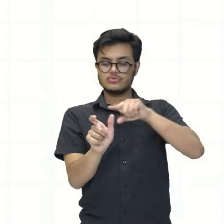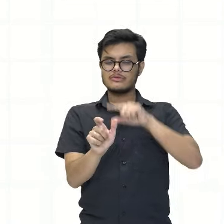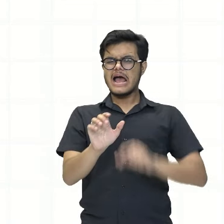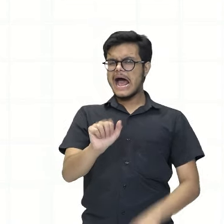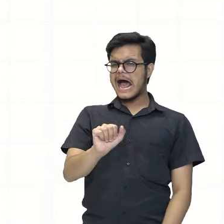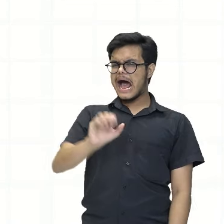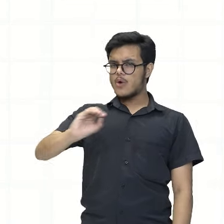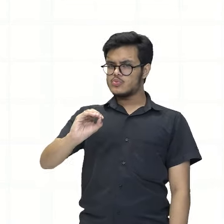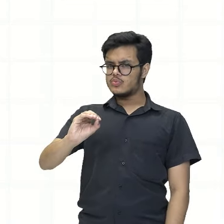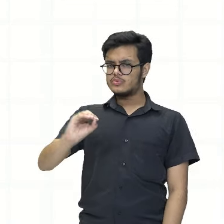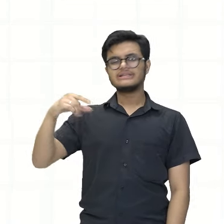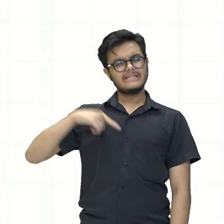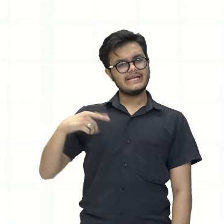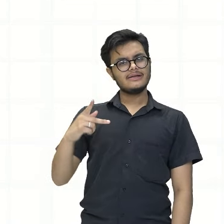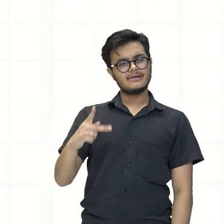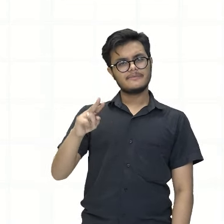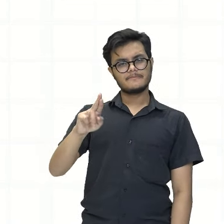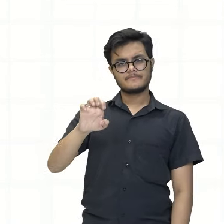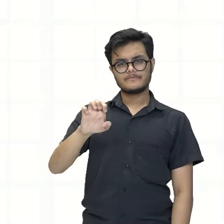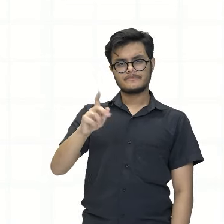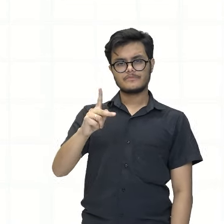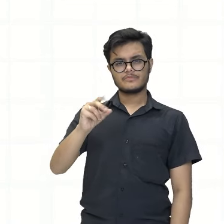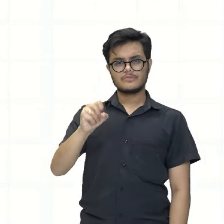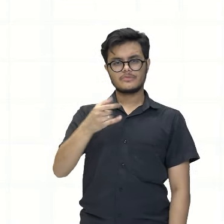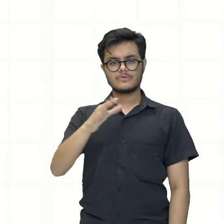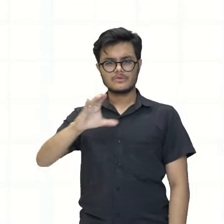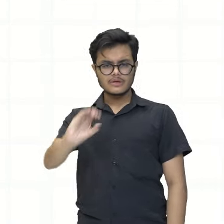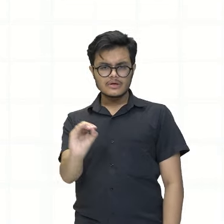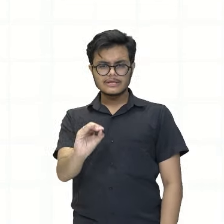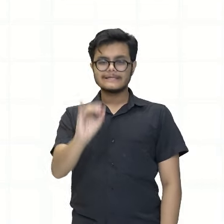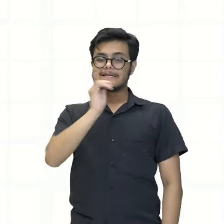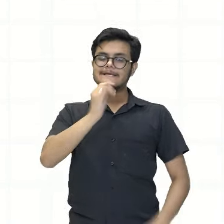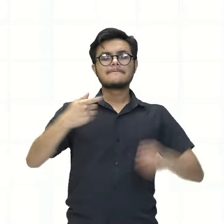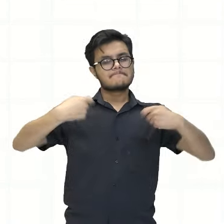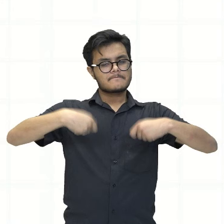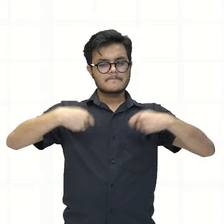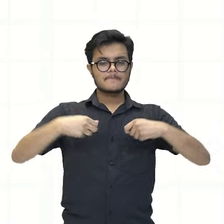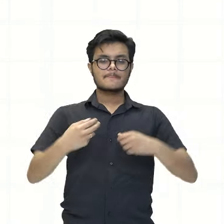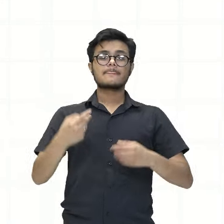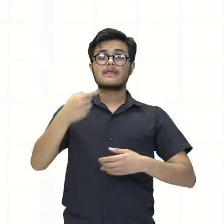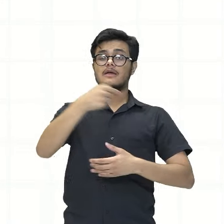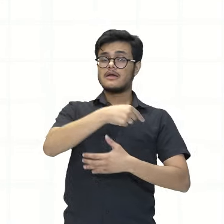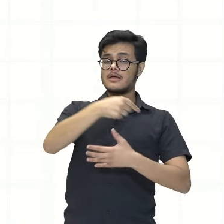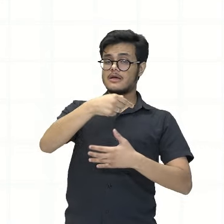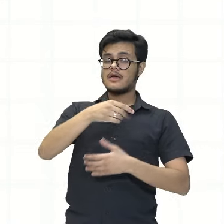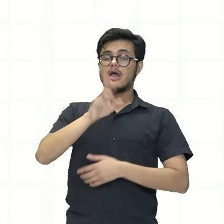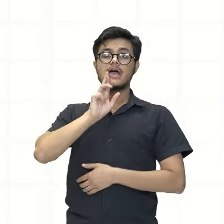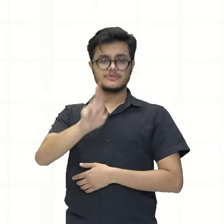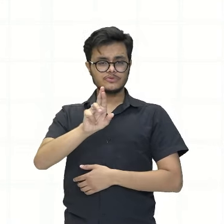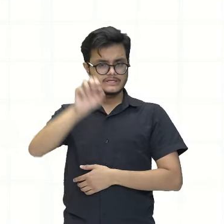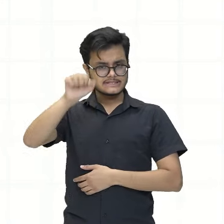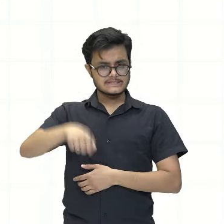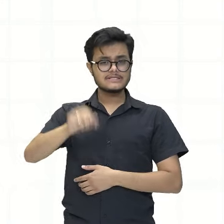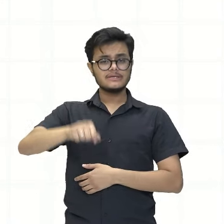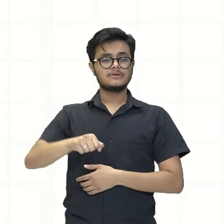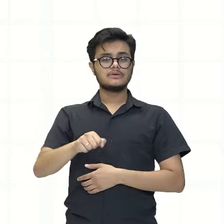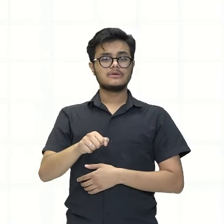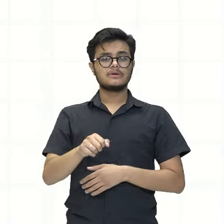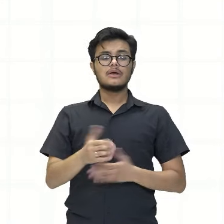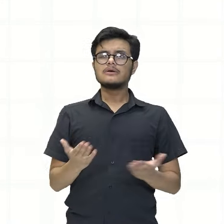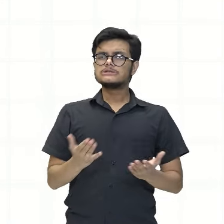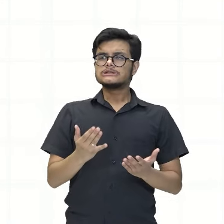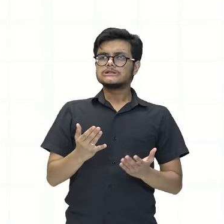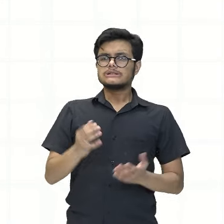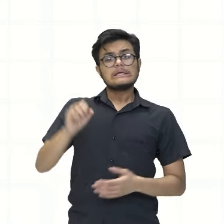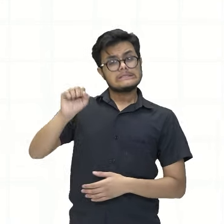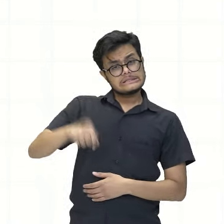T preposição aí você vai poder responder as duas coisas sim e não